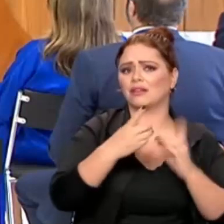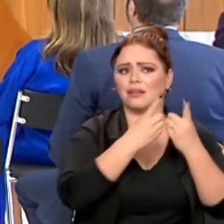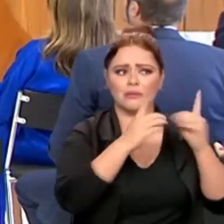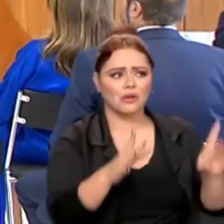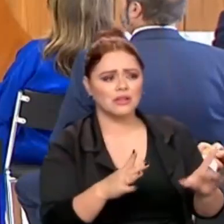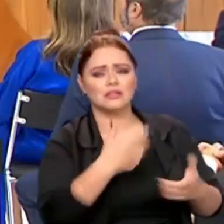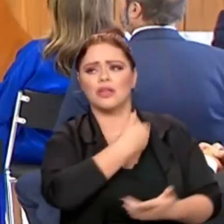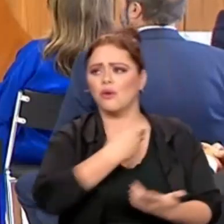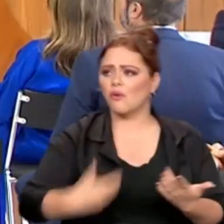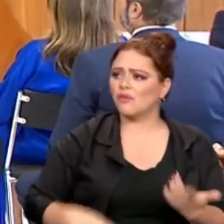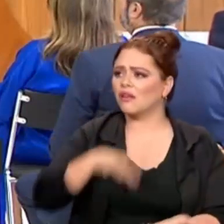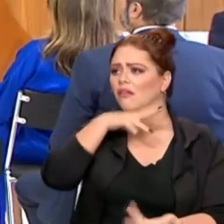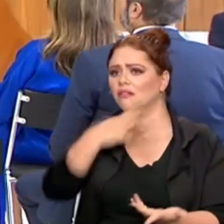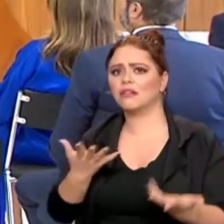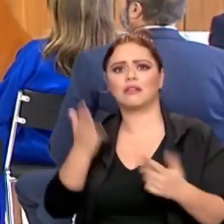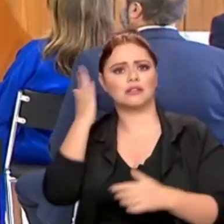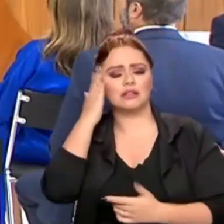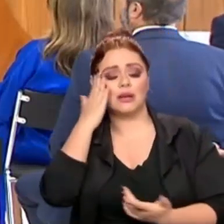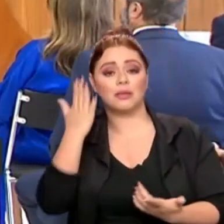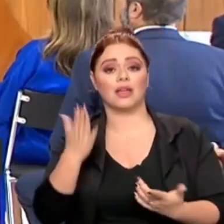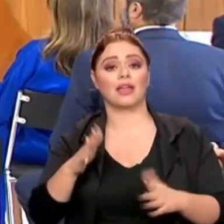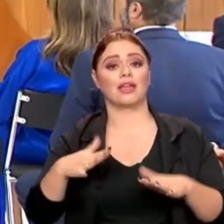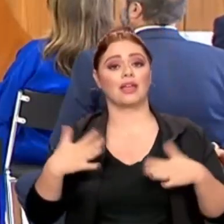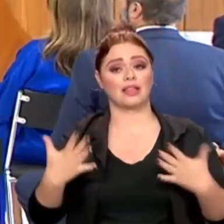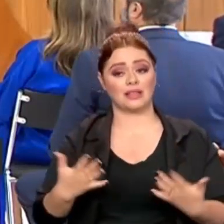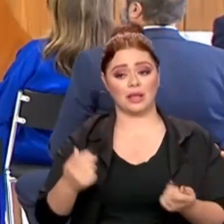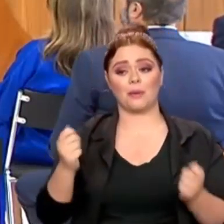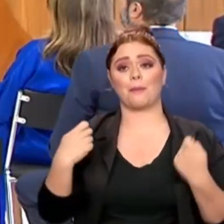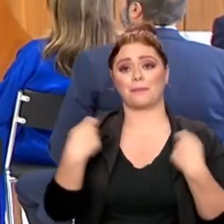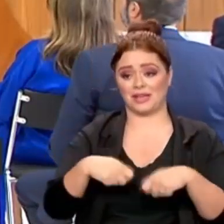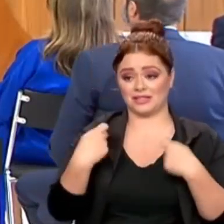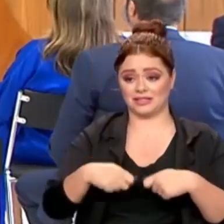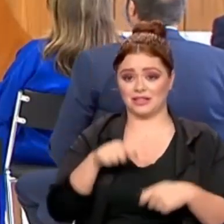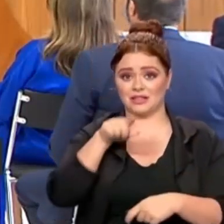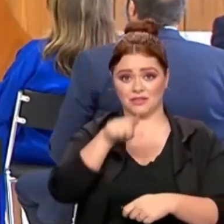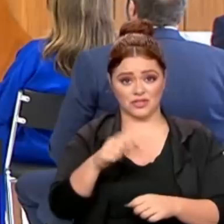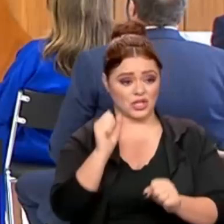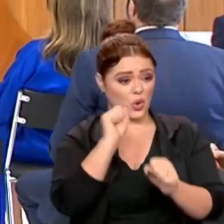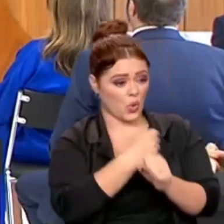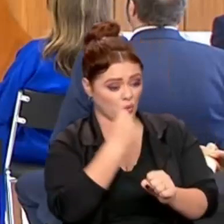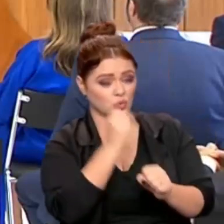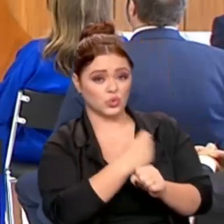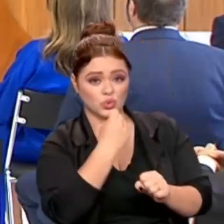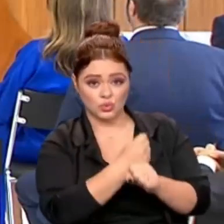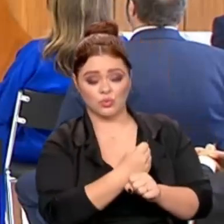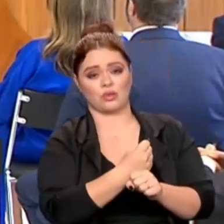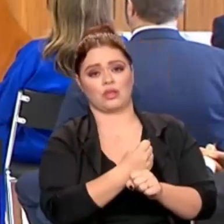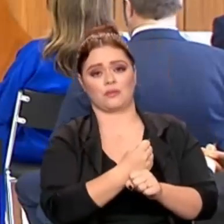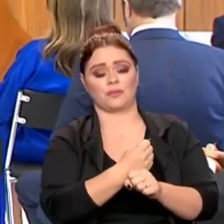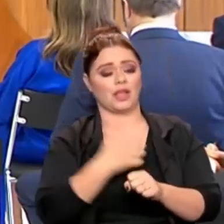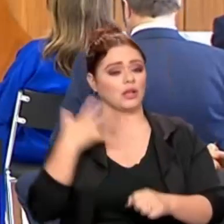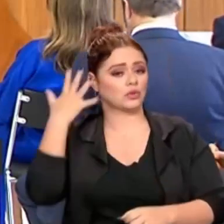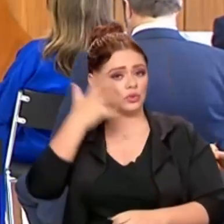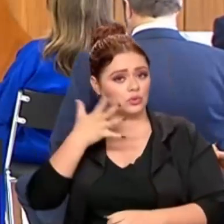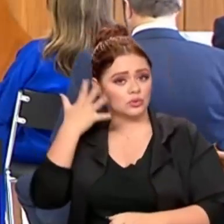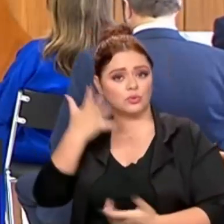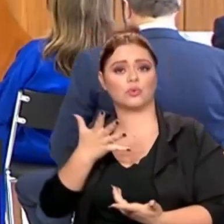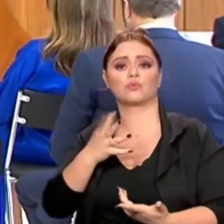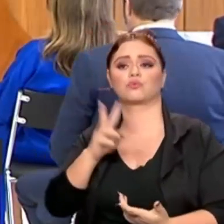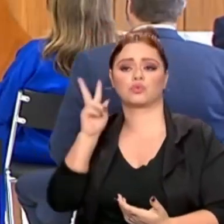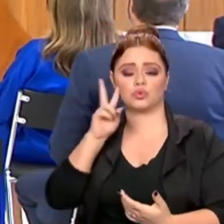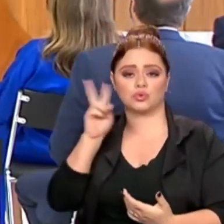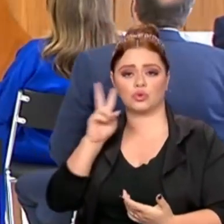Então, é preciso que você construa a sua narrativa. E eu acho que, por tudo que nós